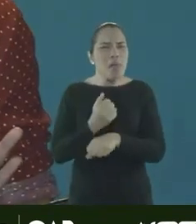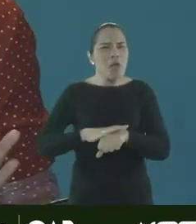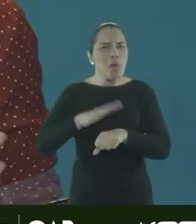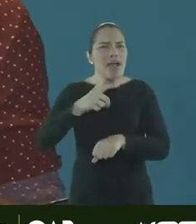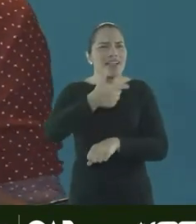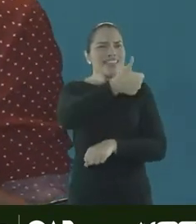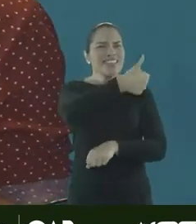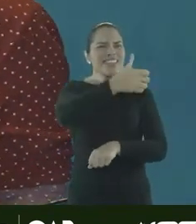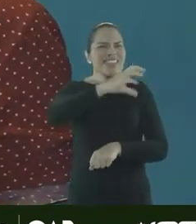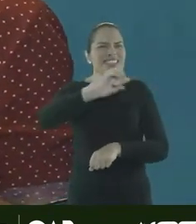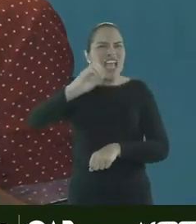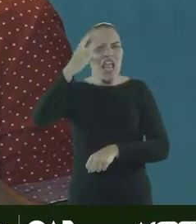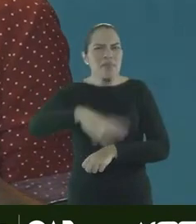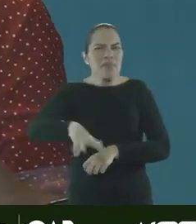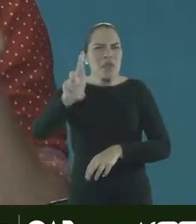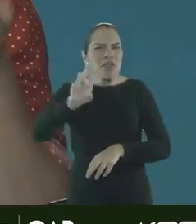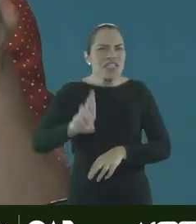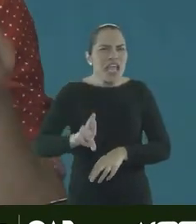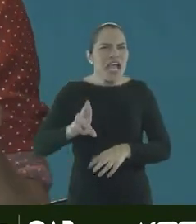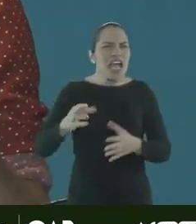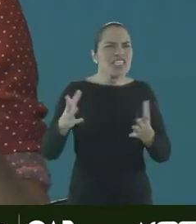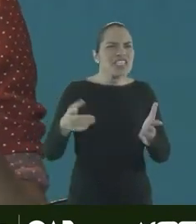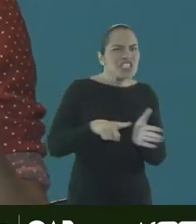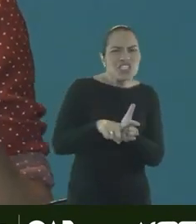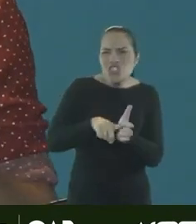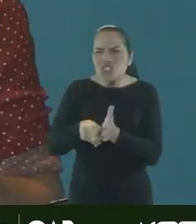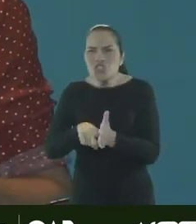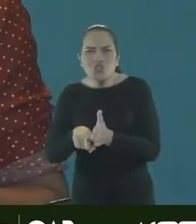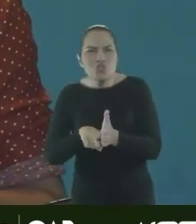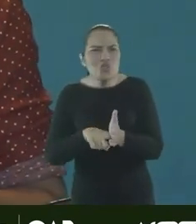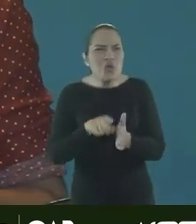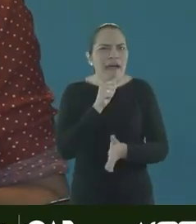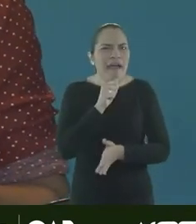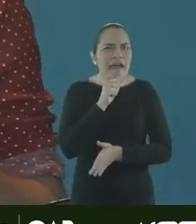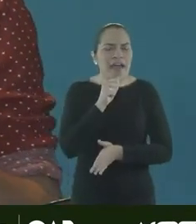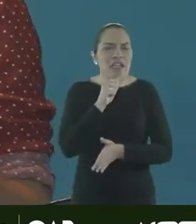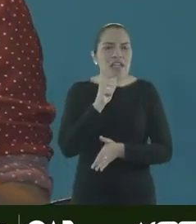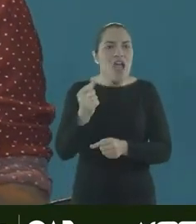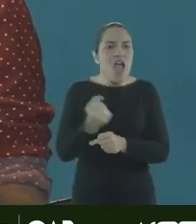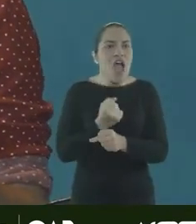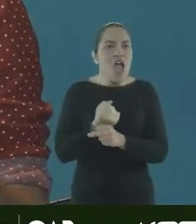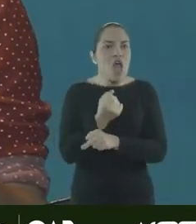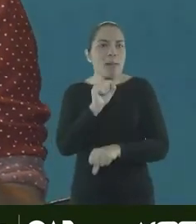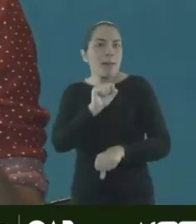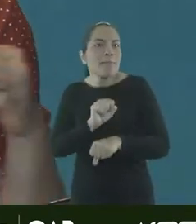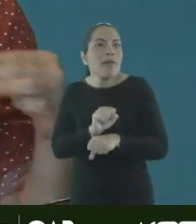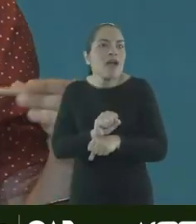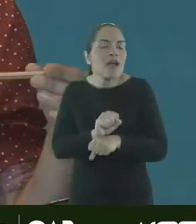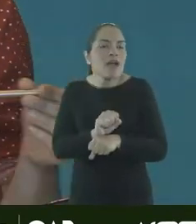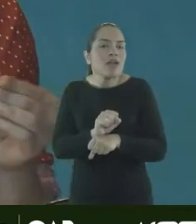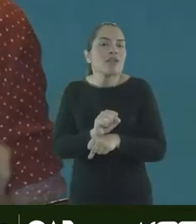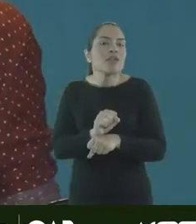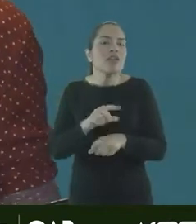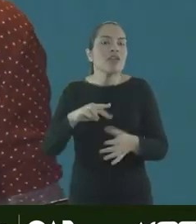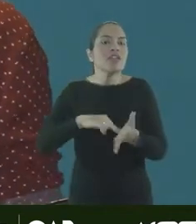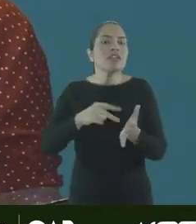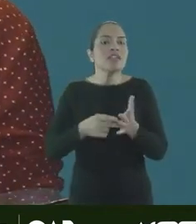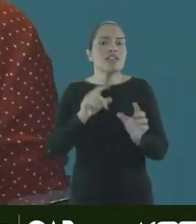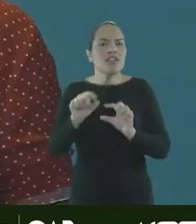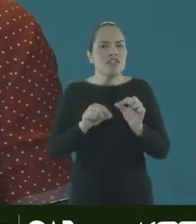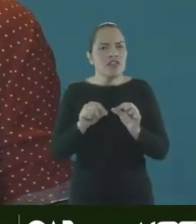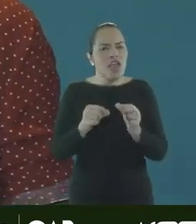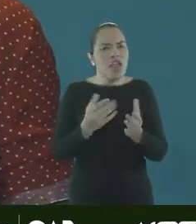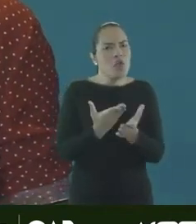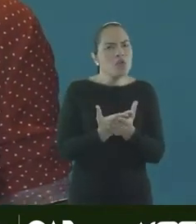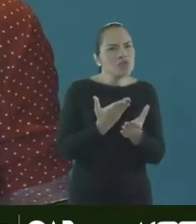reais isso não vai parar a obra isso já parou a obra a obra tá parada significa que os estudos que foram apresentados tinham